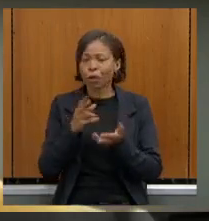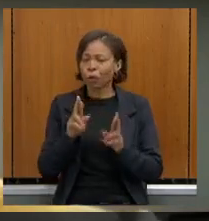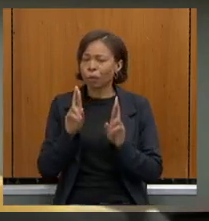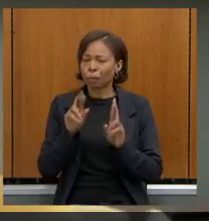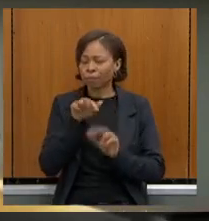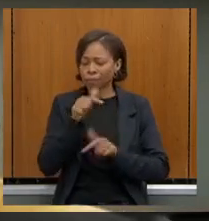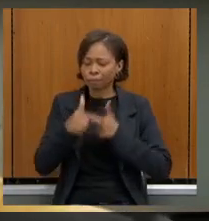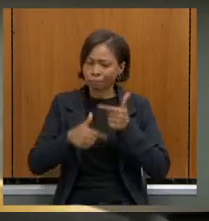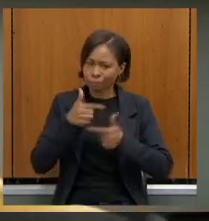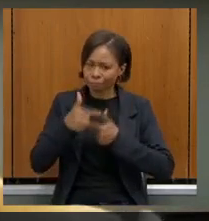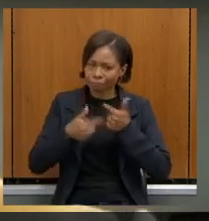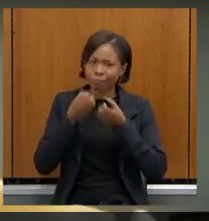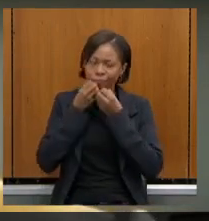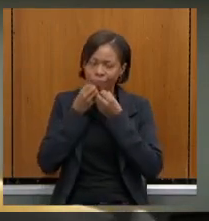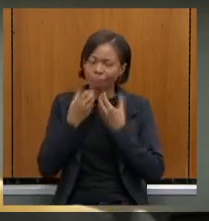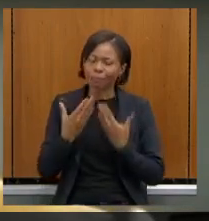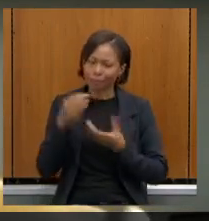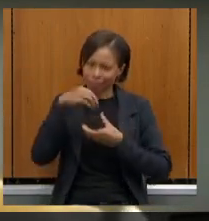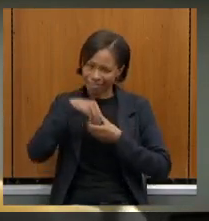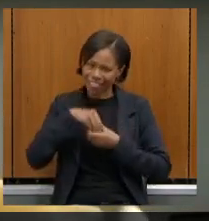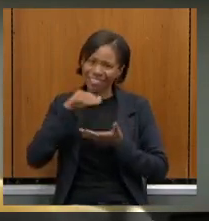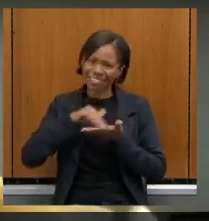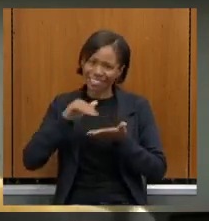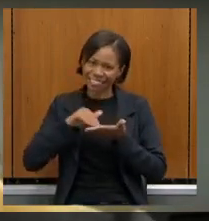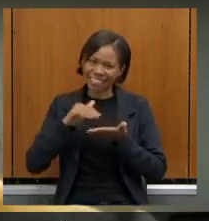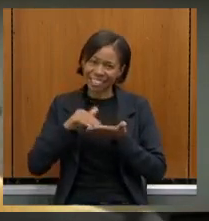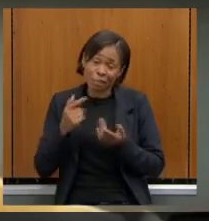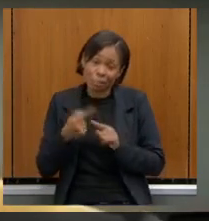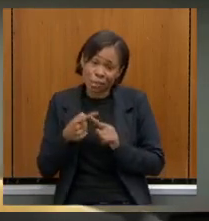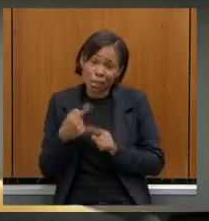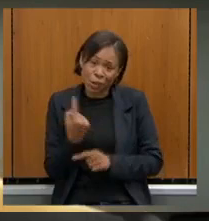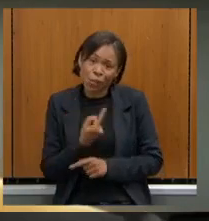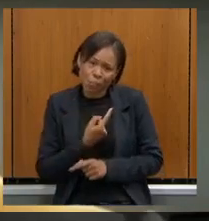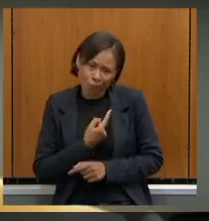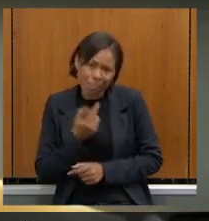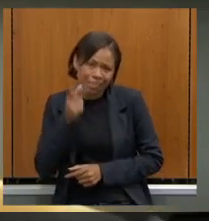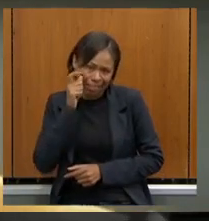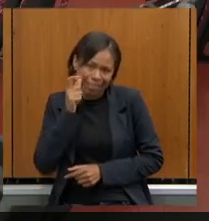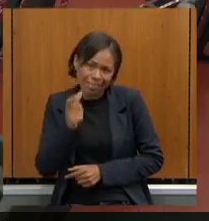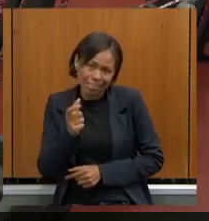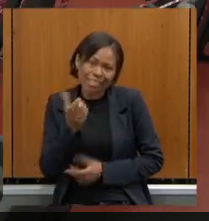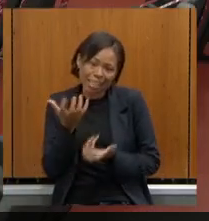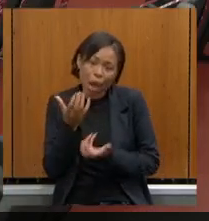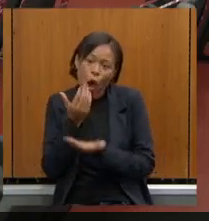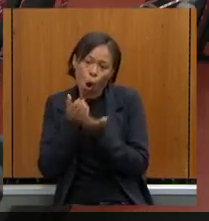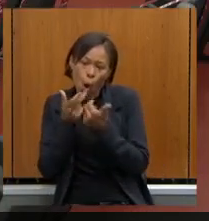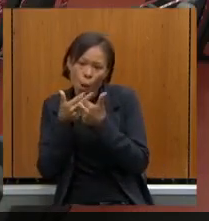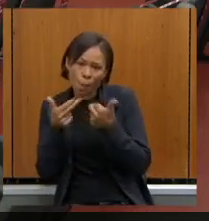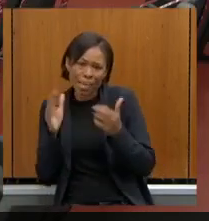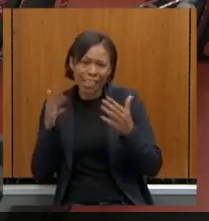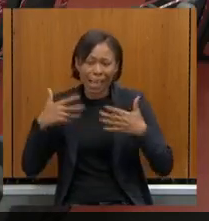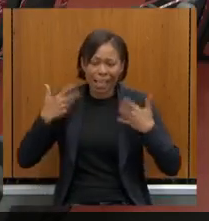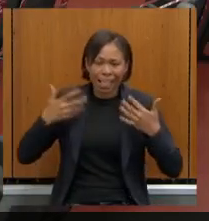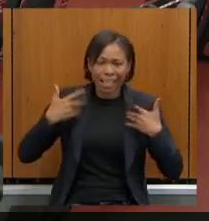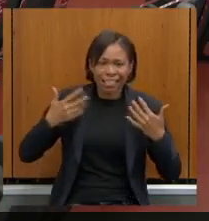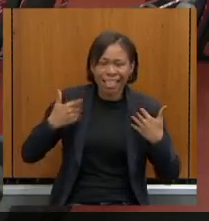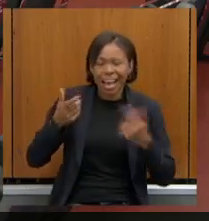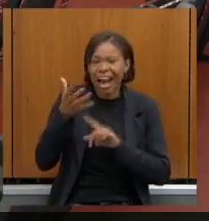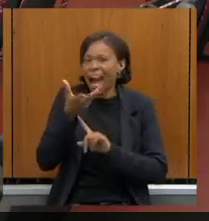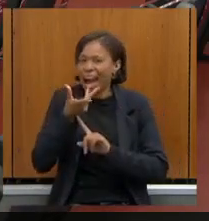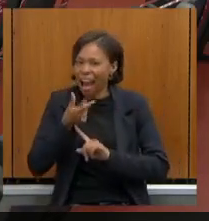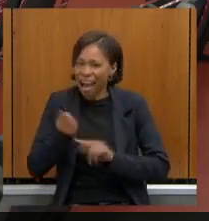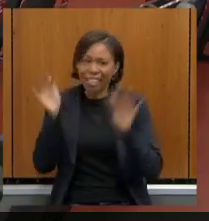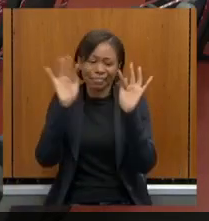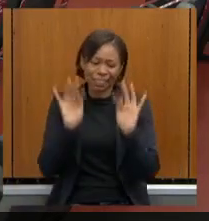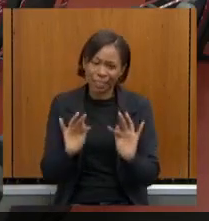também nos interessa porque a gente também fala que a gente quer comida que é diversão que é arte e que é o povo feliz também obrigada